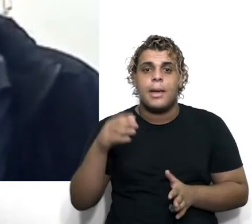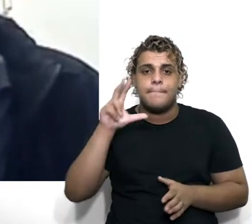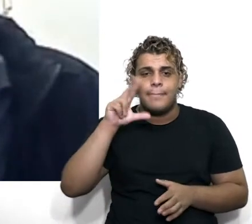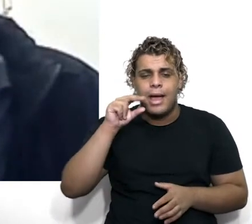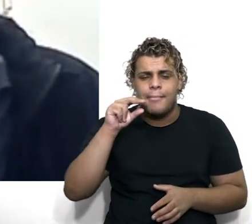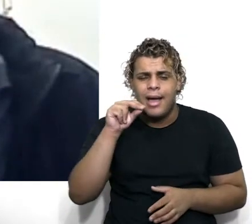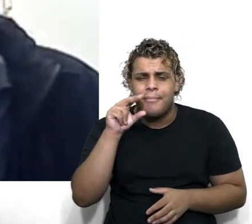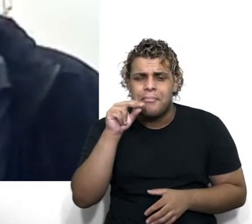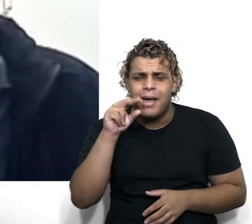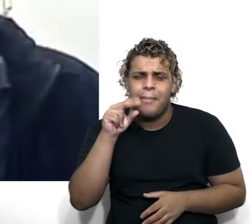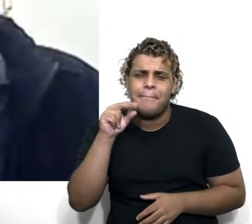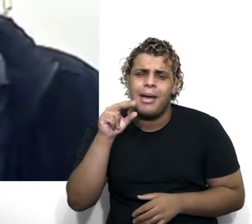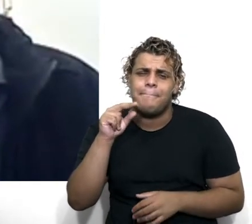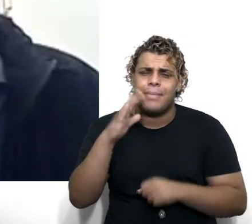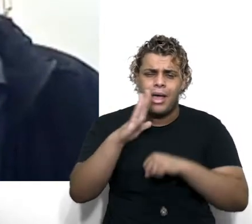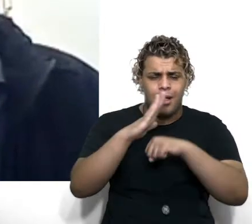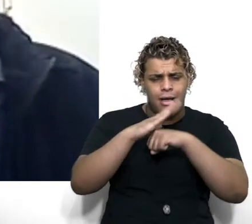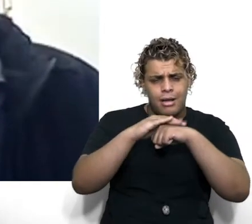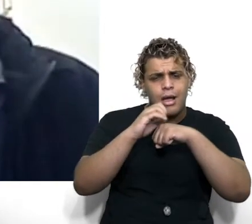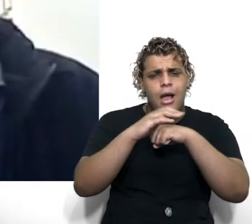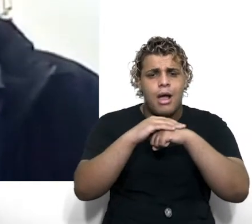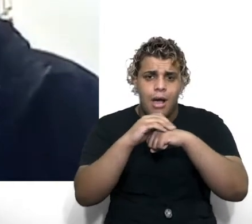é? E portanto,